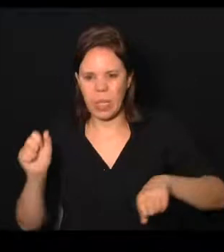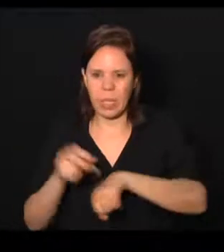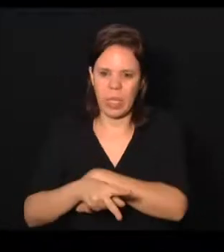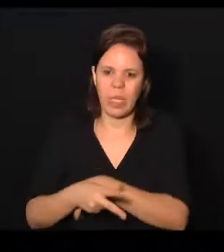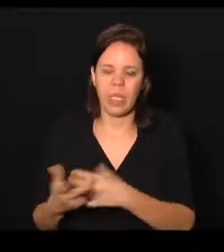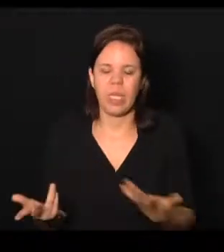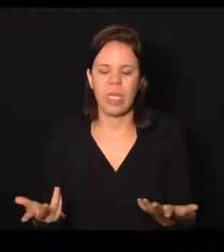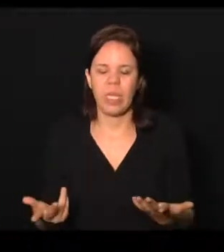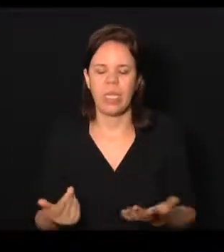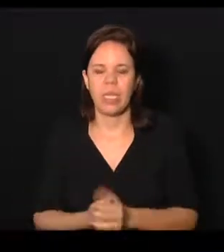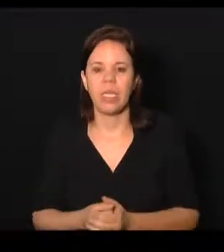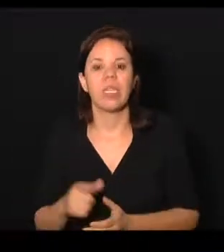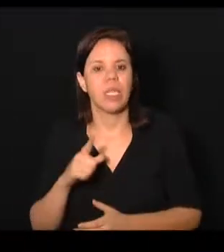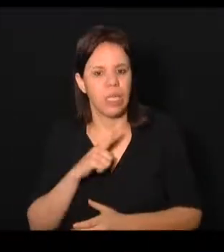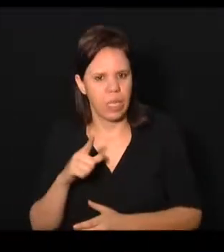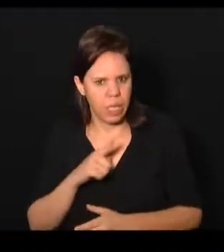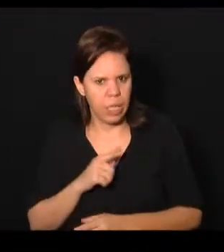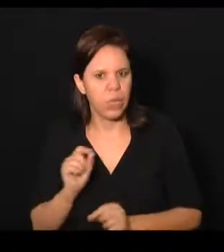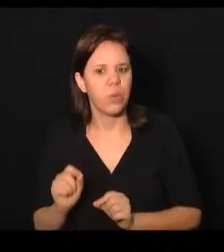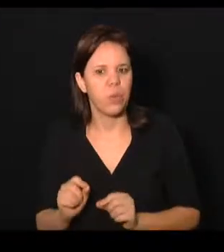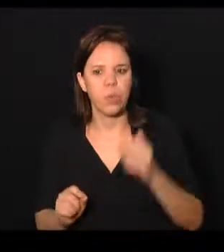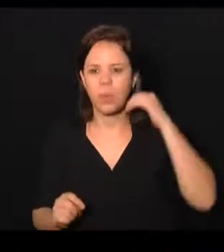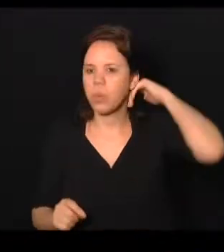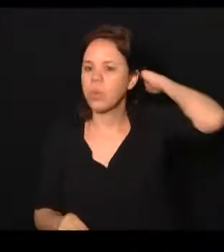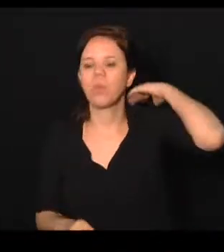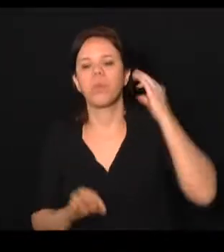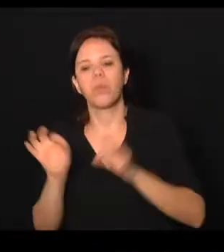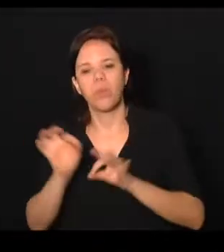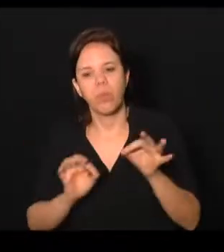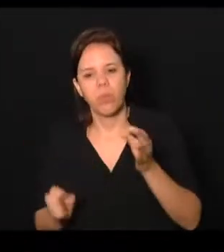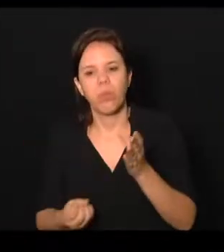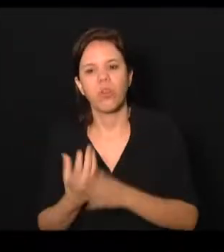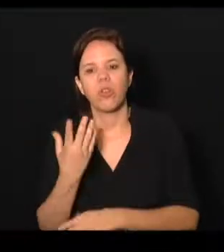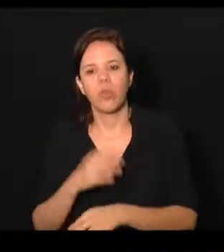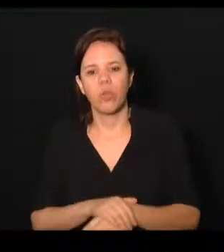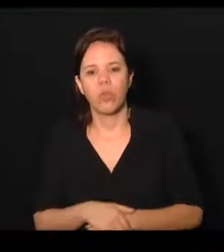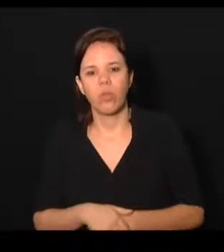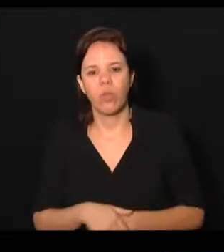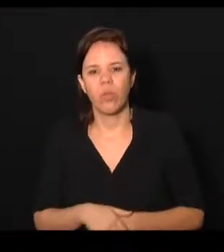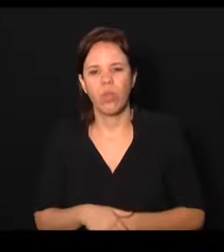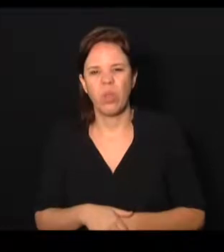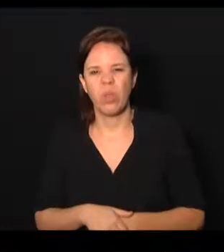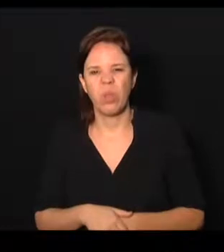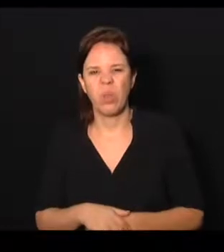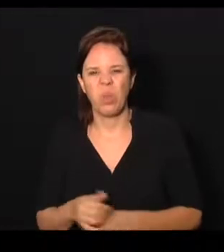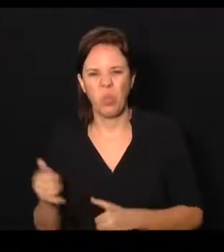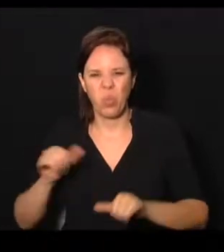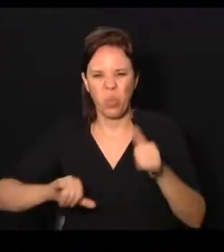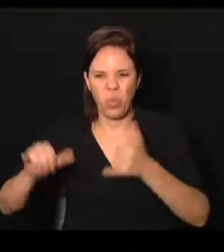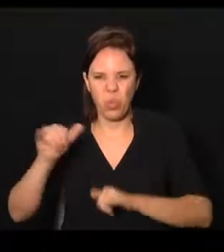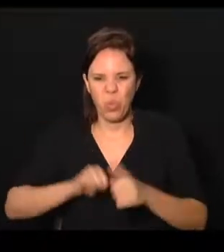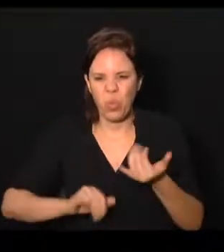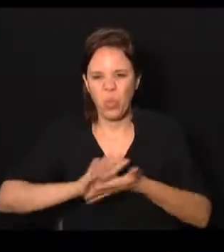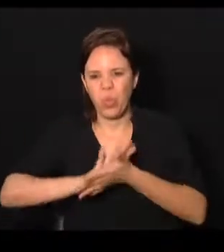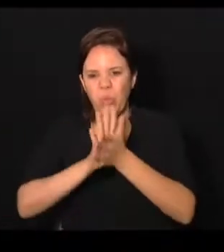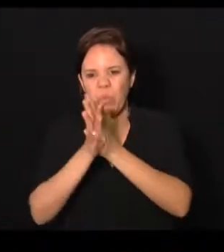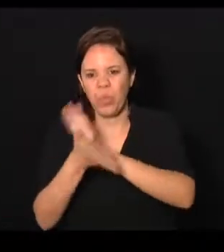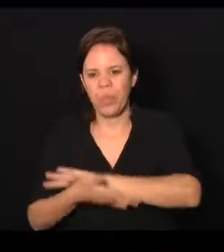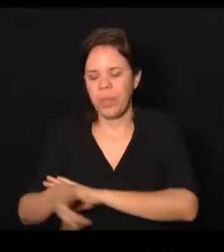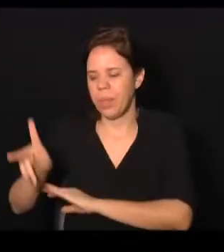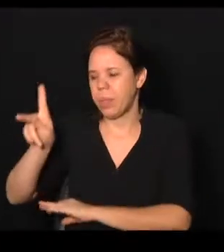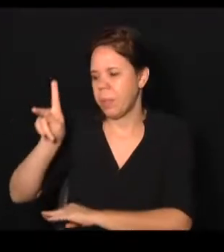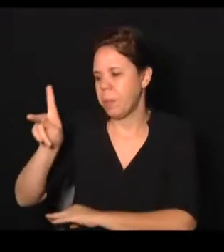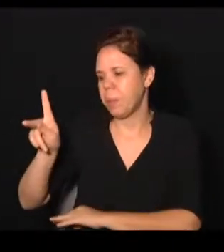né, ele tem um mecanismo que ele produz uma toxina que destrói as nossas plaquetas.